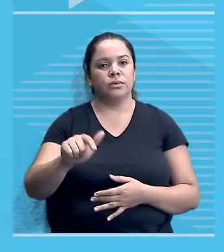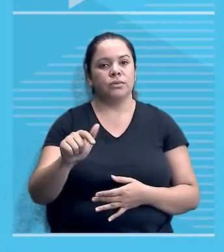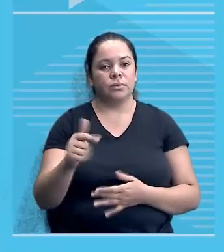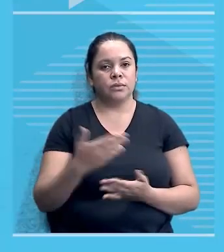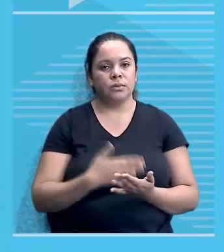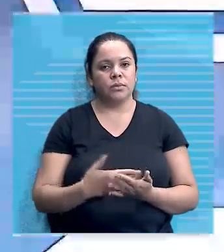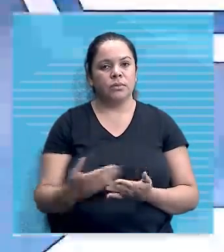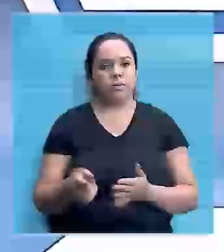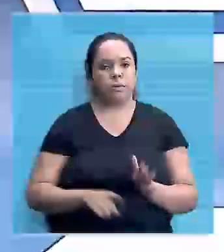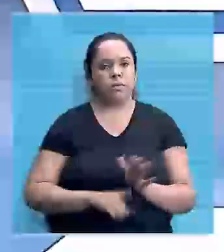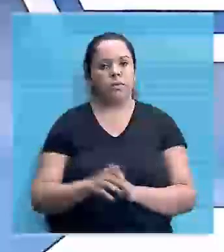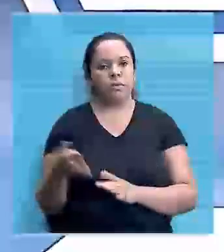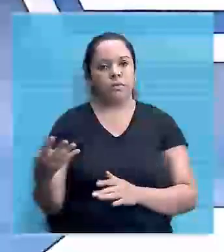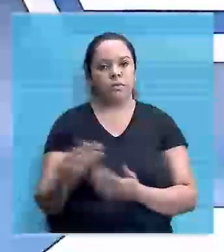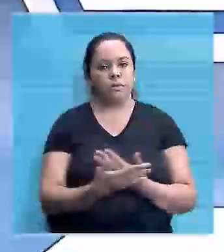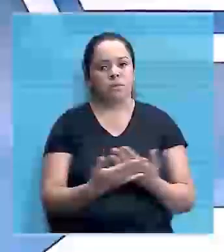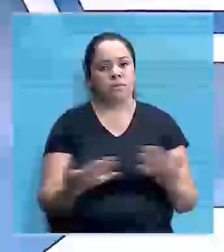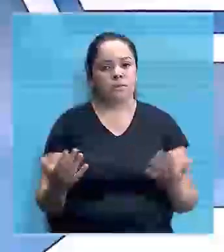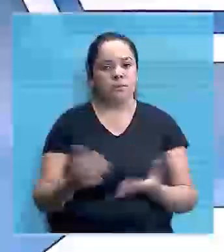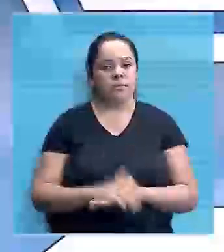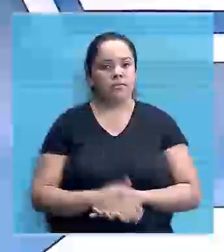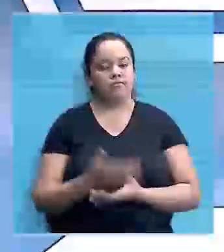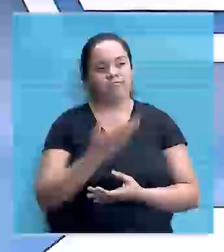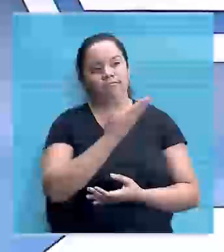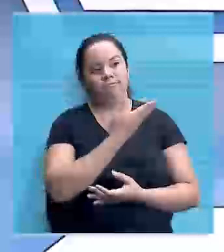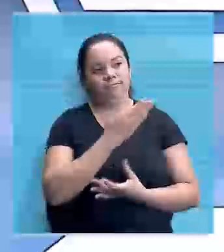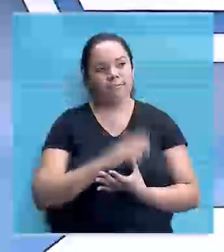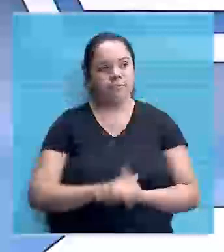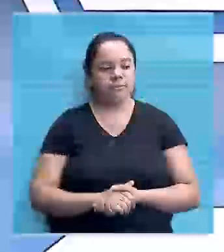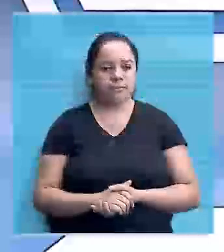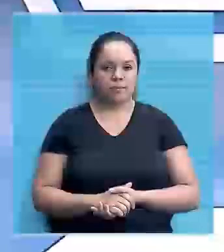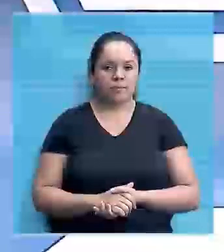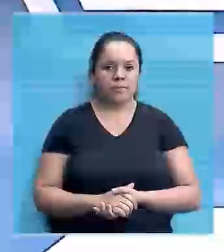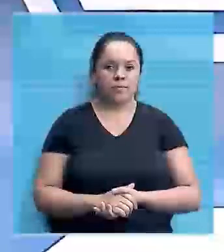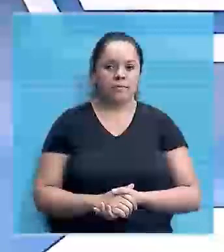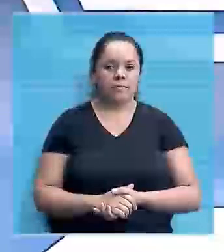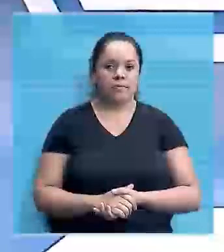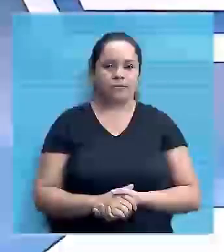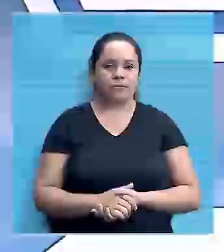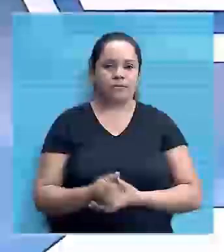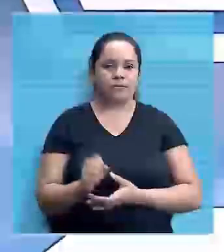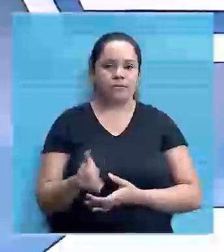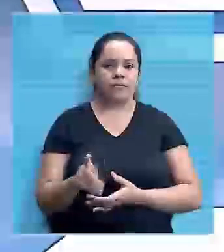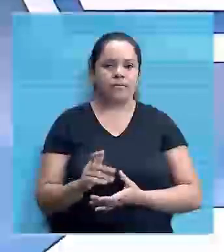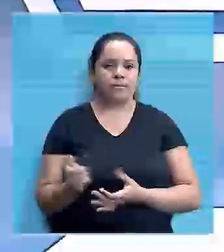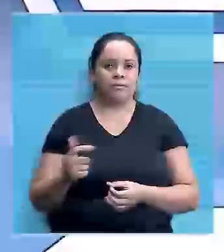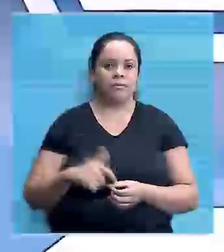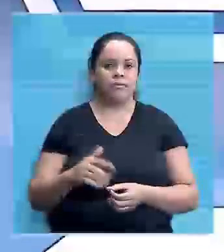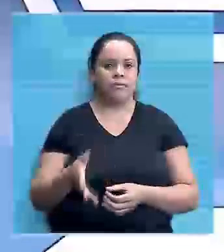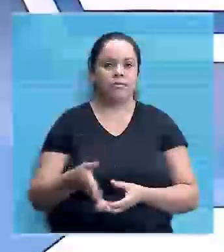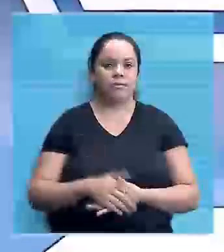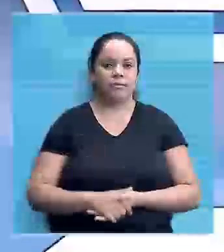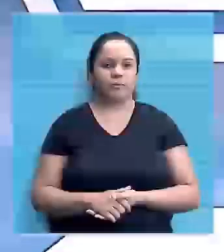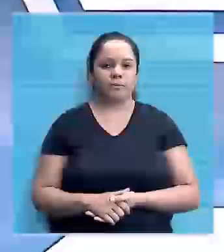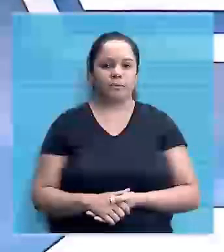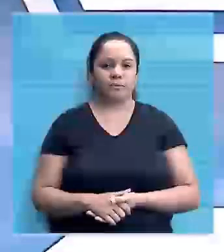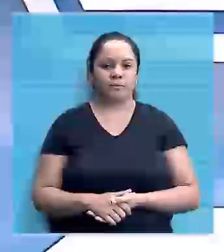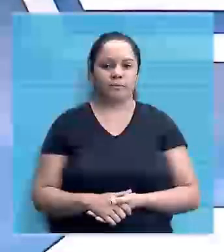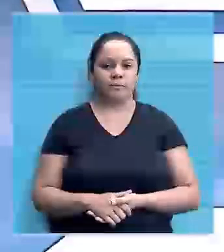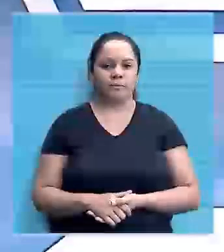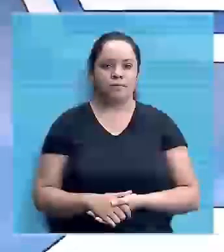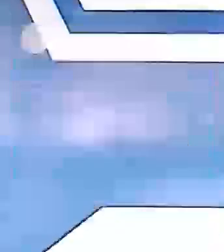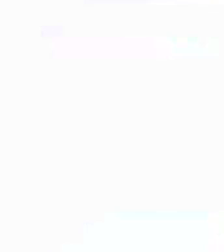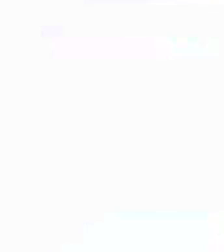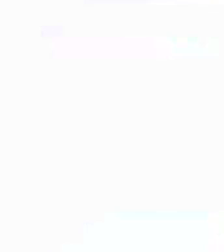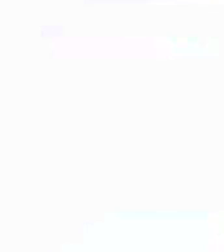dessa quarta questão que vocês estão vendo aí né Para nós terminarmos de responder tranquilo então aguardo vocês ok